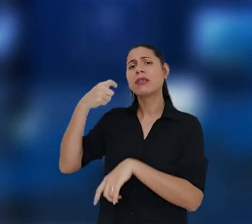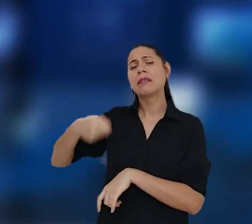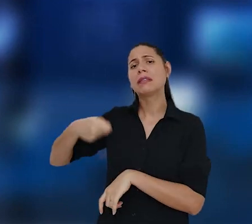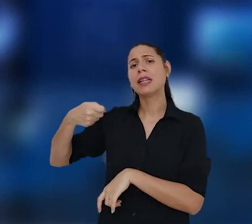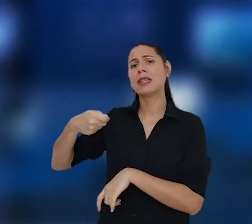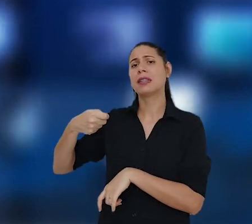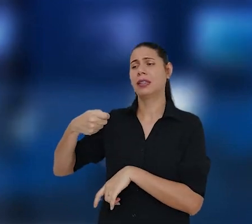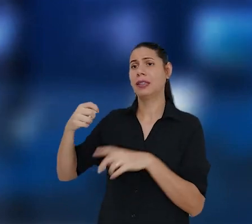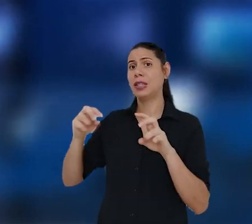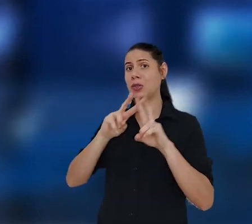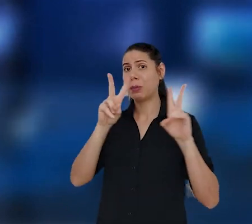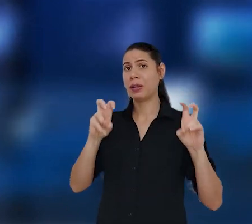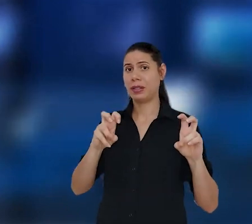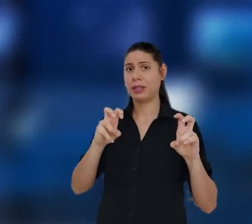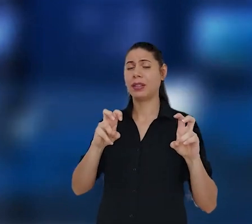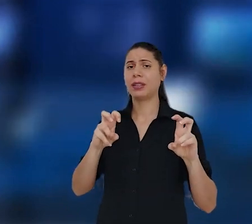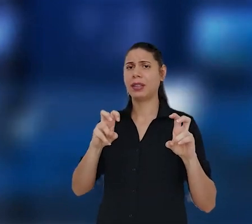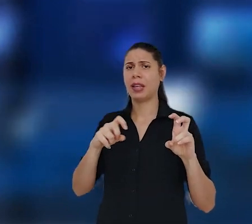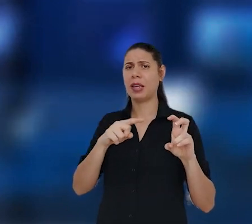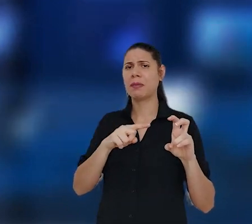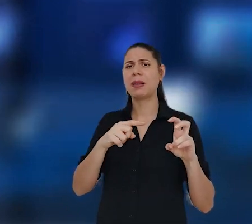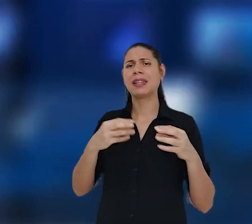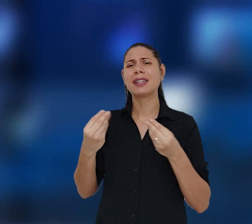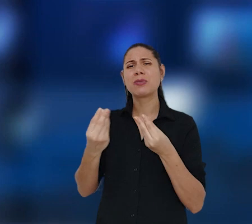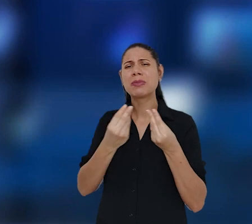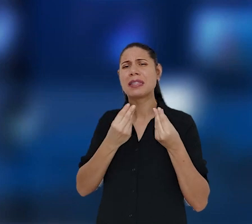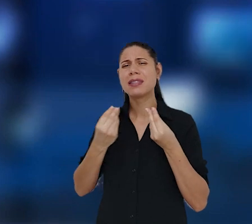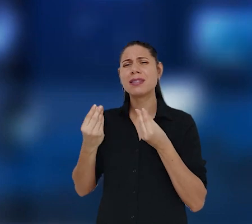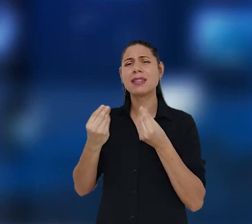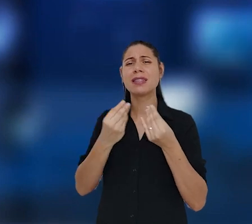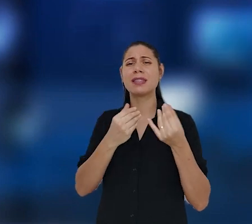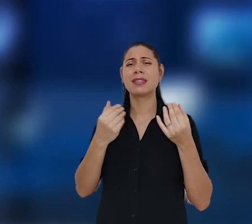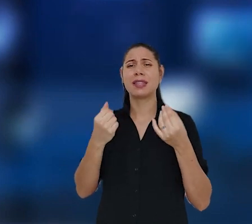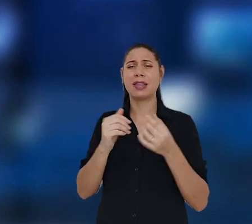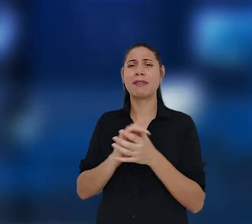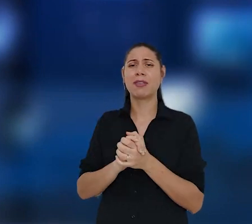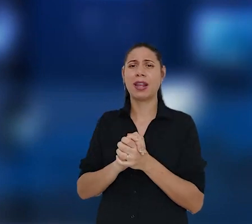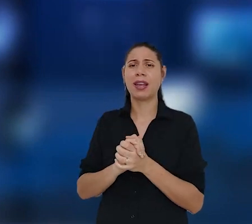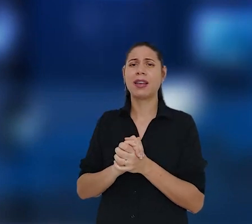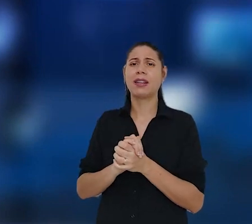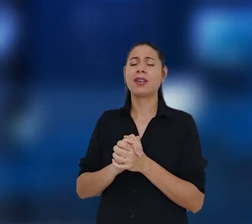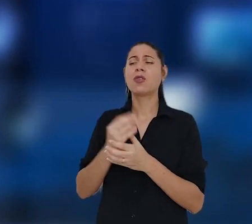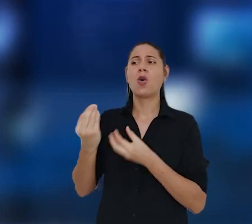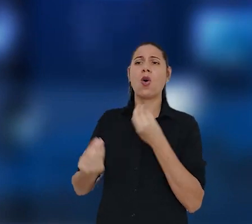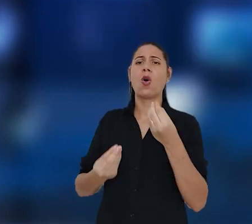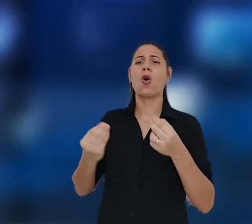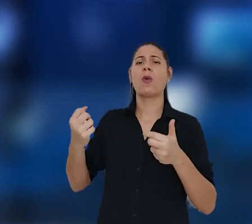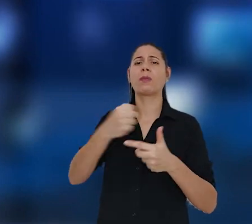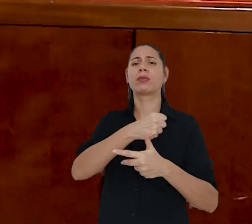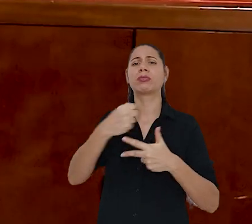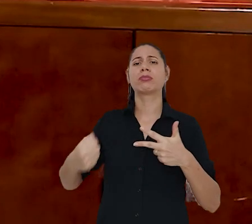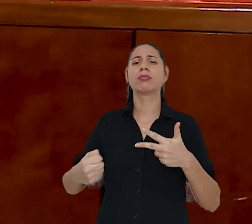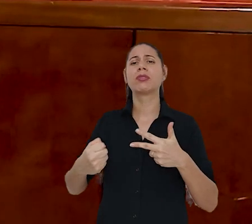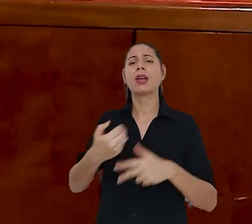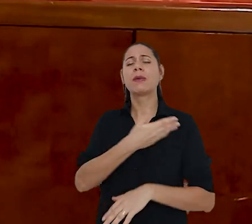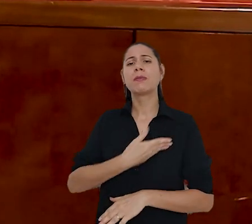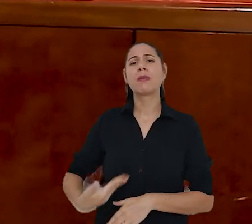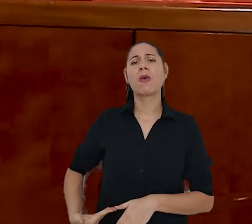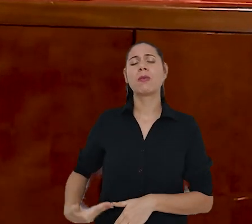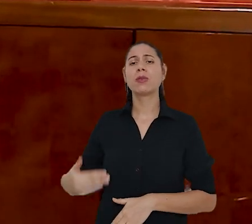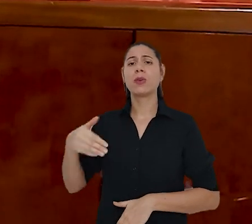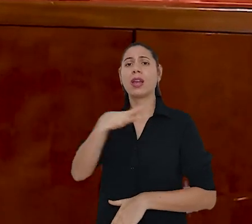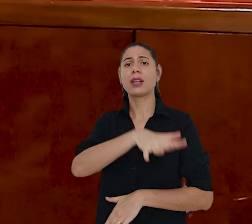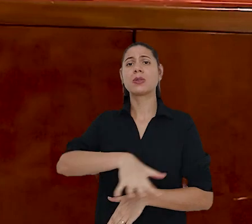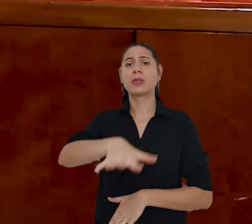sobre ações que envolvem um tema tão sensível como esse, com reflexos para o poder público e para a sociedade? Quando o